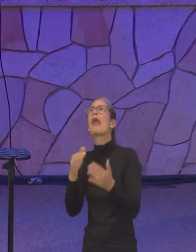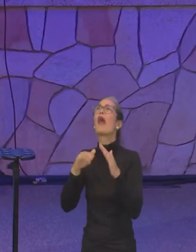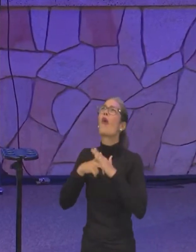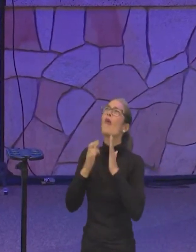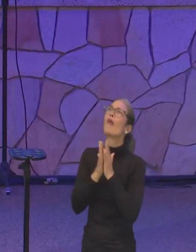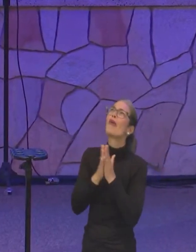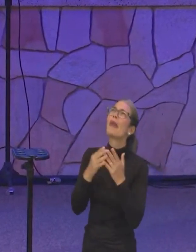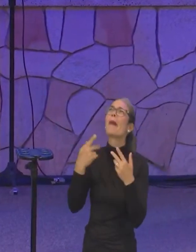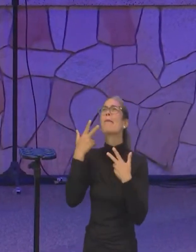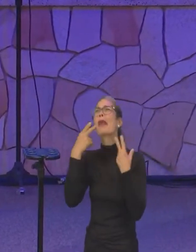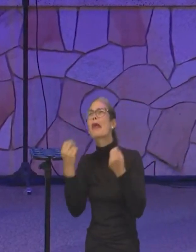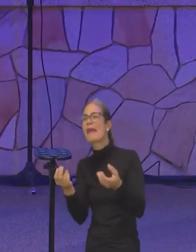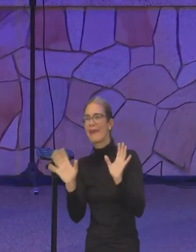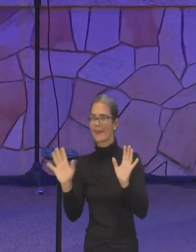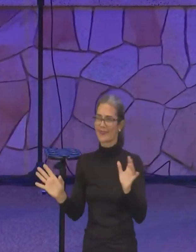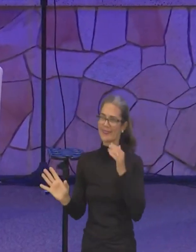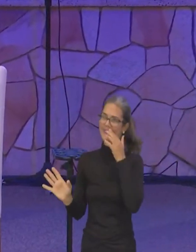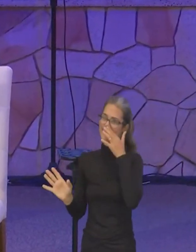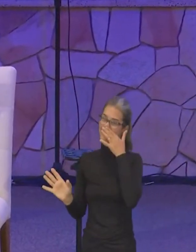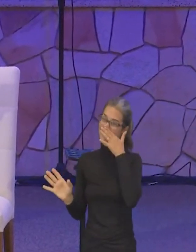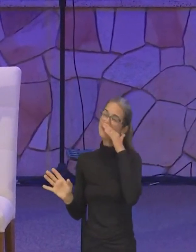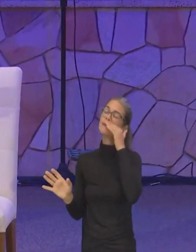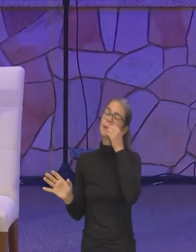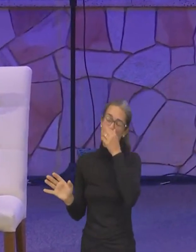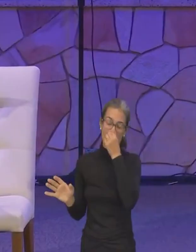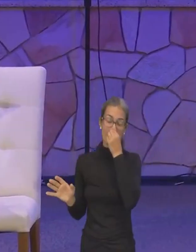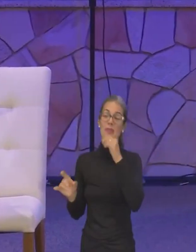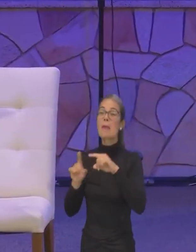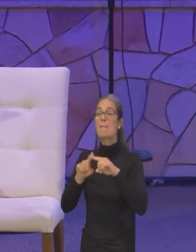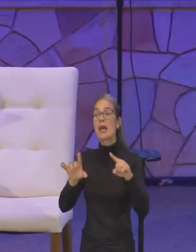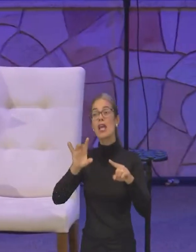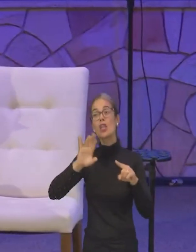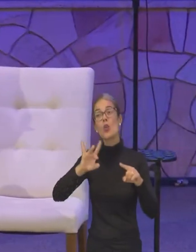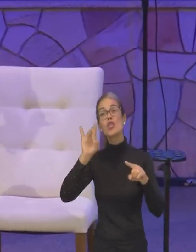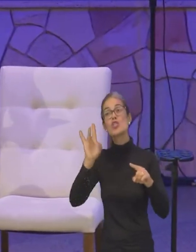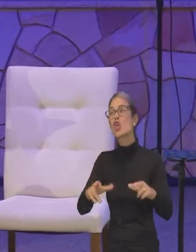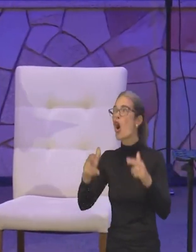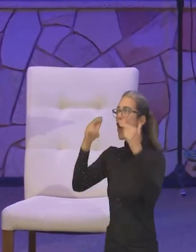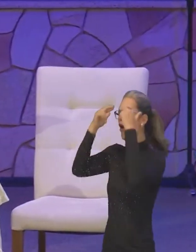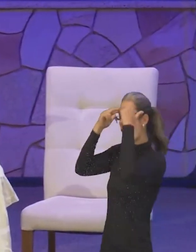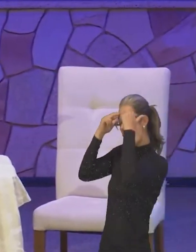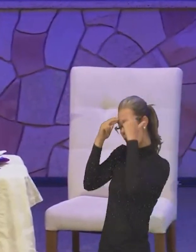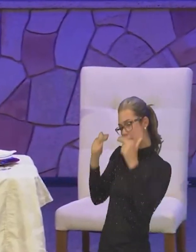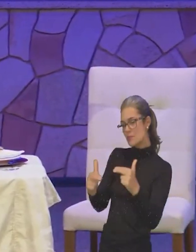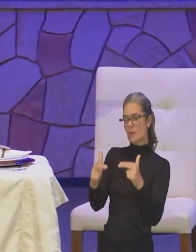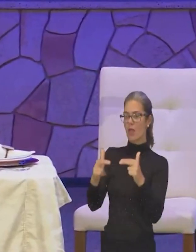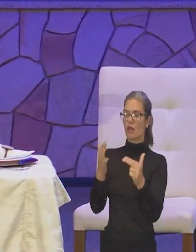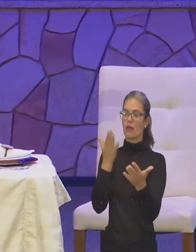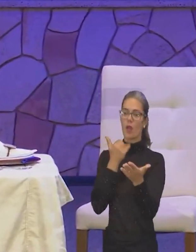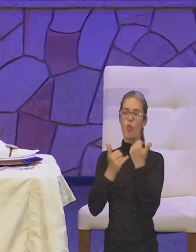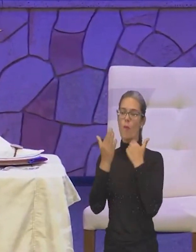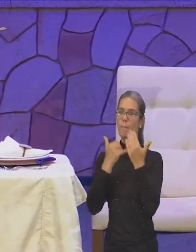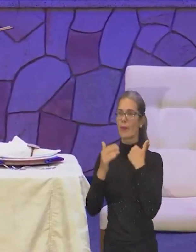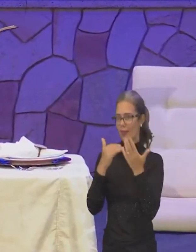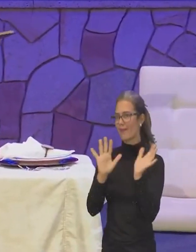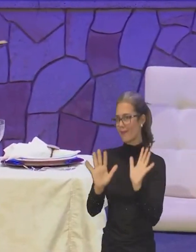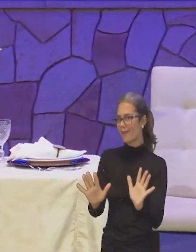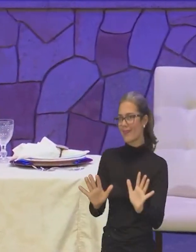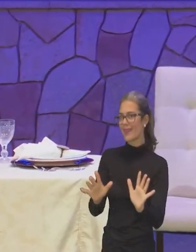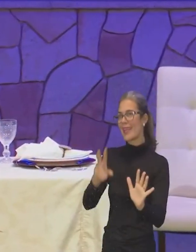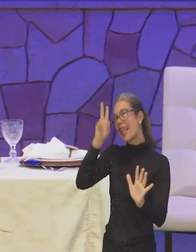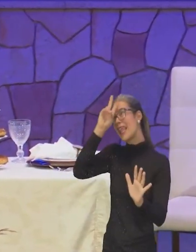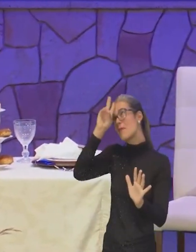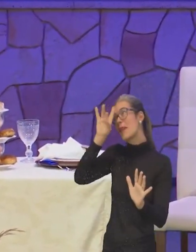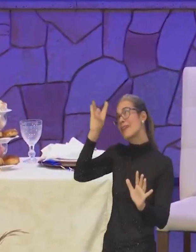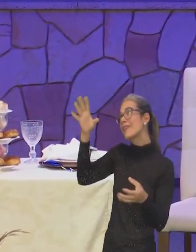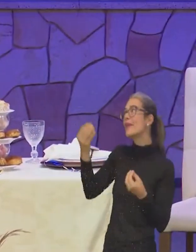Apenas fazíamos referência ao respeito. Mas é muito mais do que o respeito ao alimento que vai ser compartilhado, a lembrança de que Deus